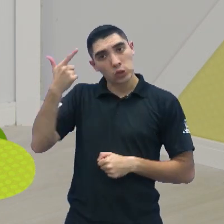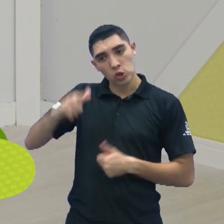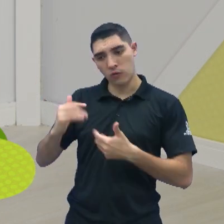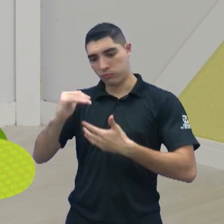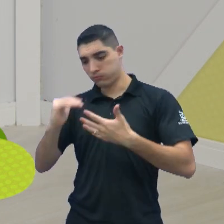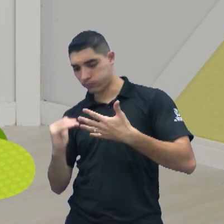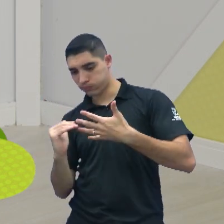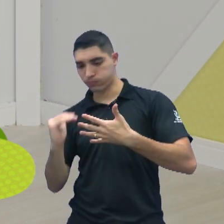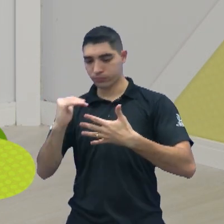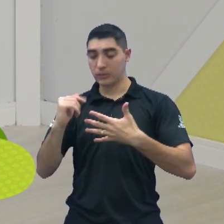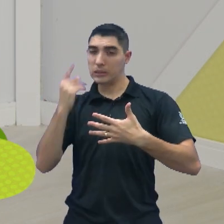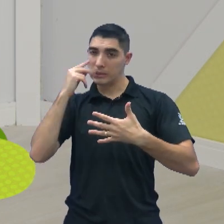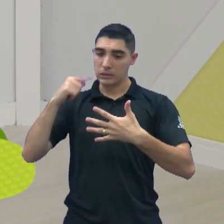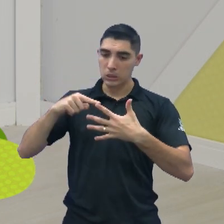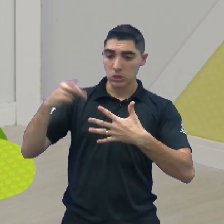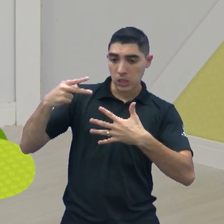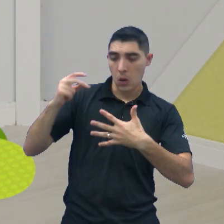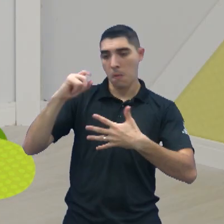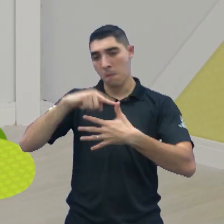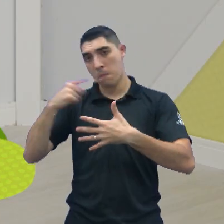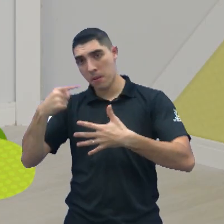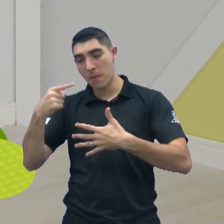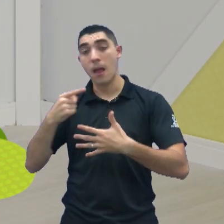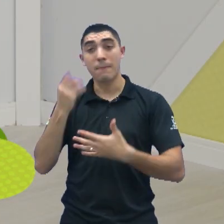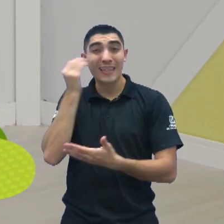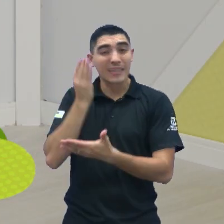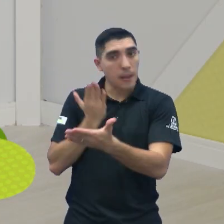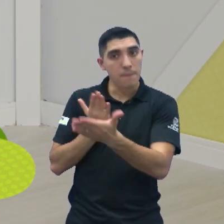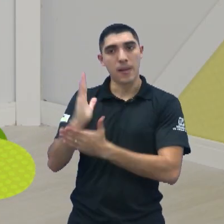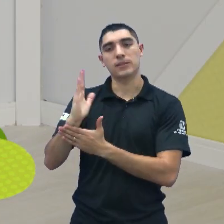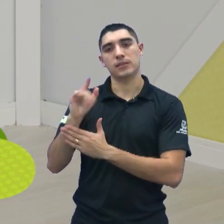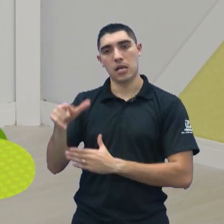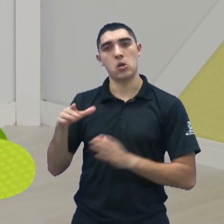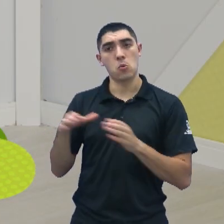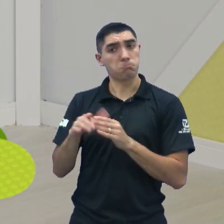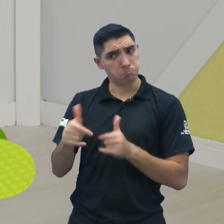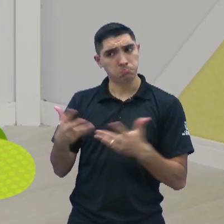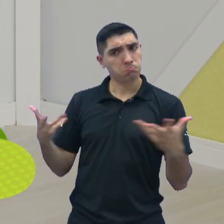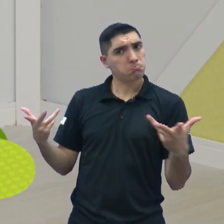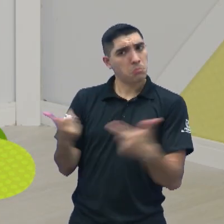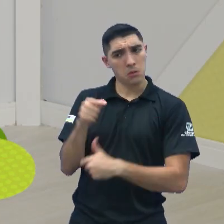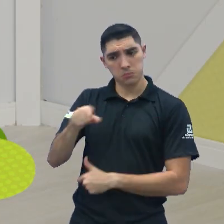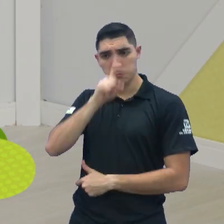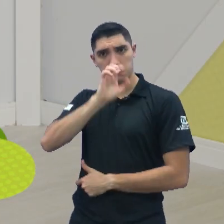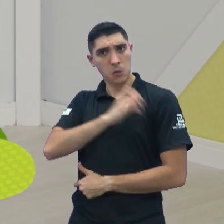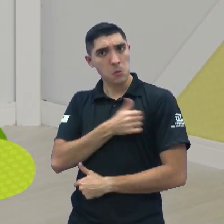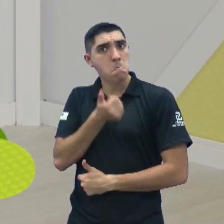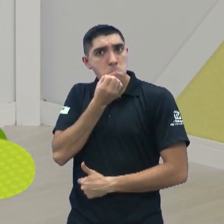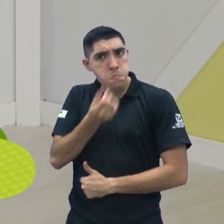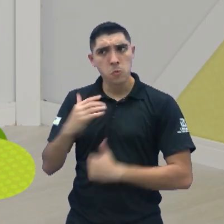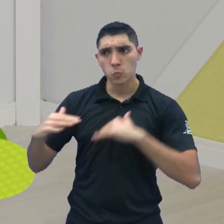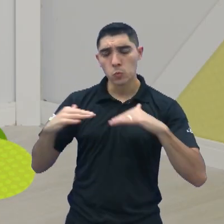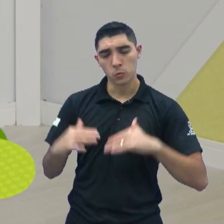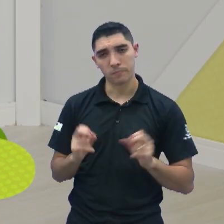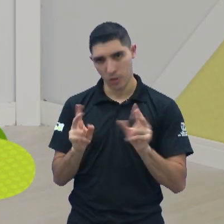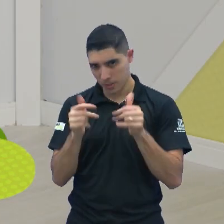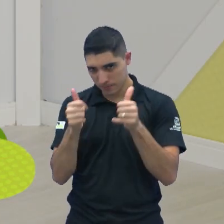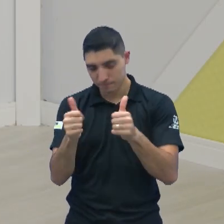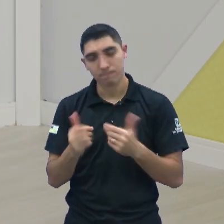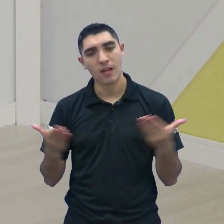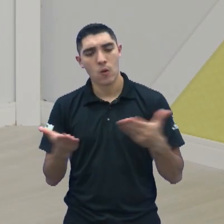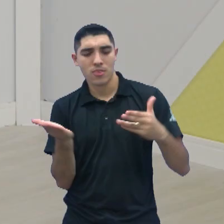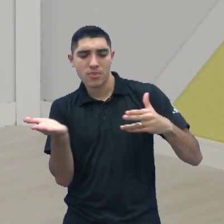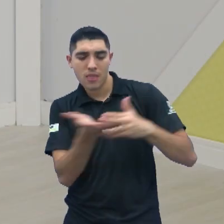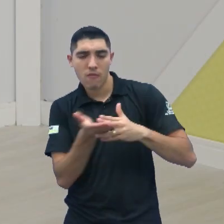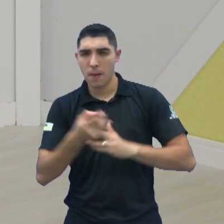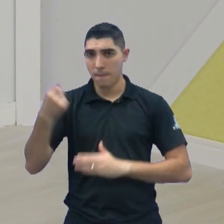entre os 2 primeiros para avançar a próxima fase do Sub-17. Campanha muito boa dos garotos Guerreiros da Águia do Vale, tá certo? A gente vai para o